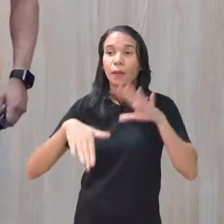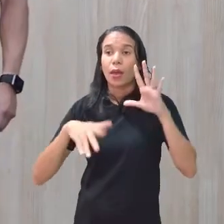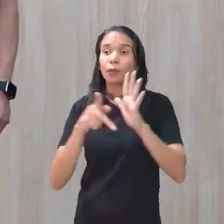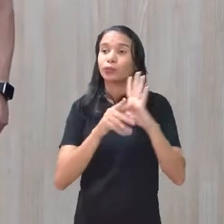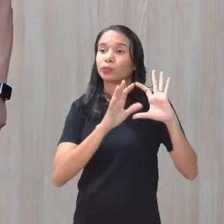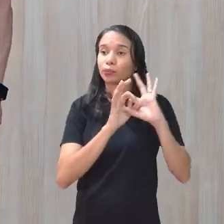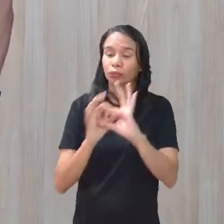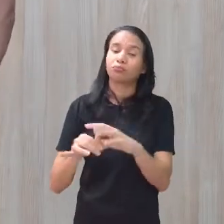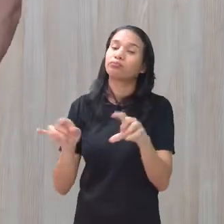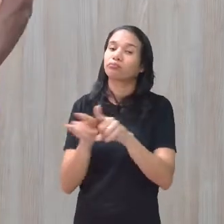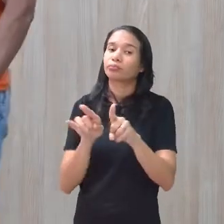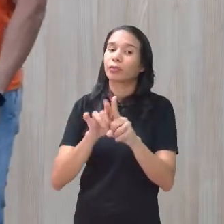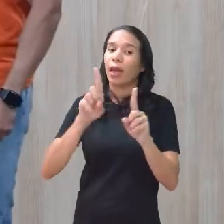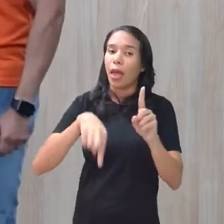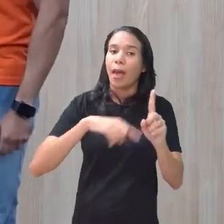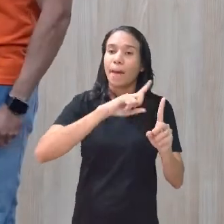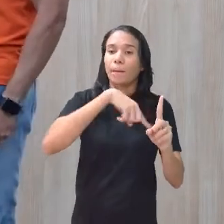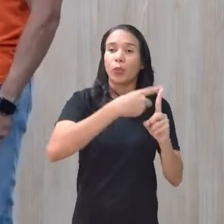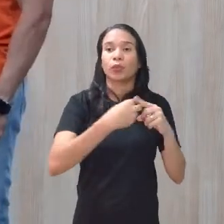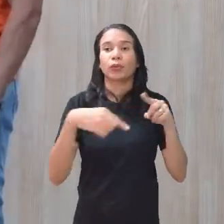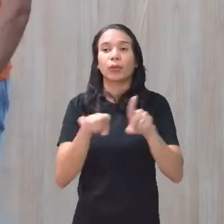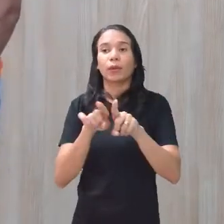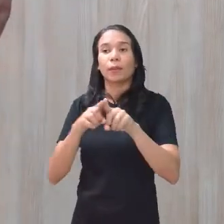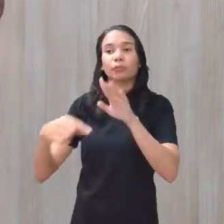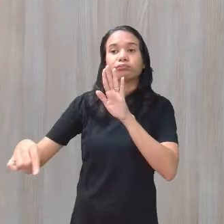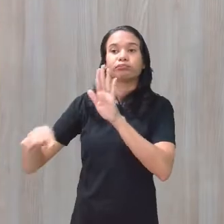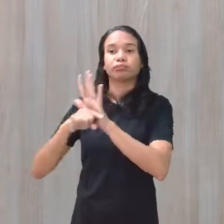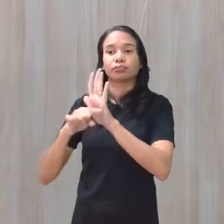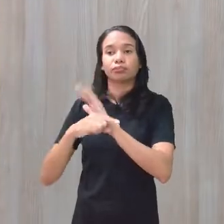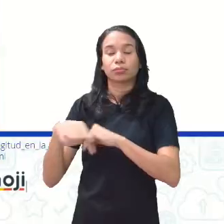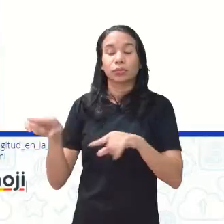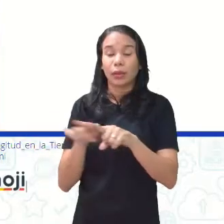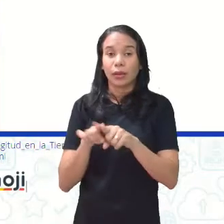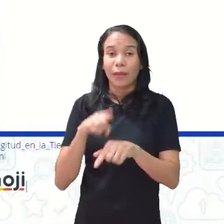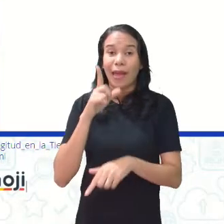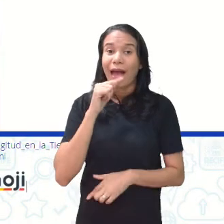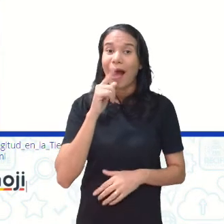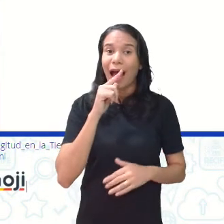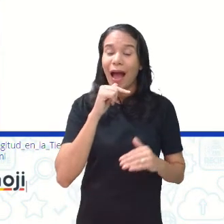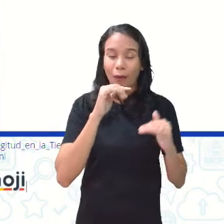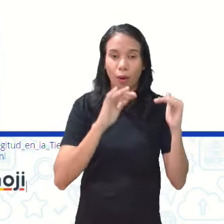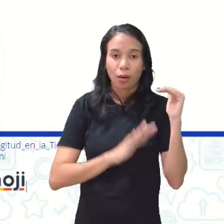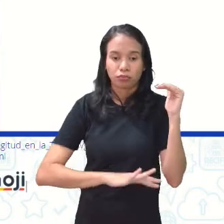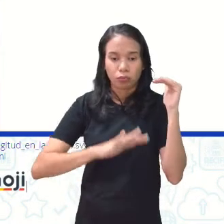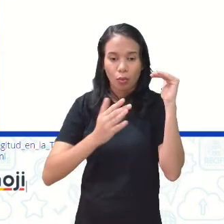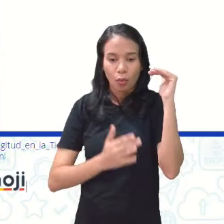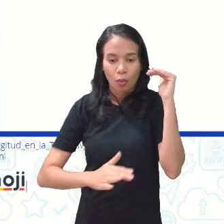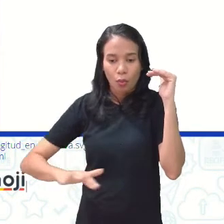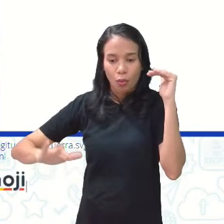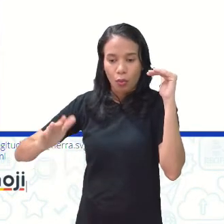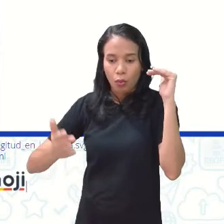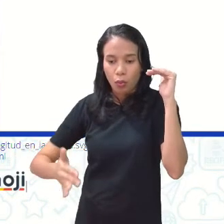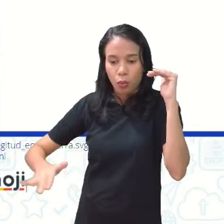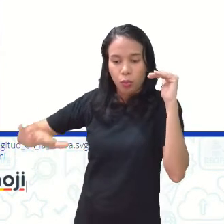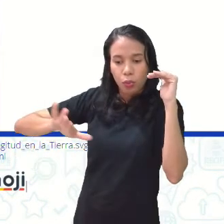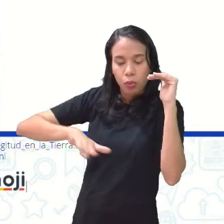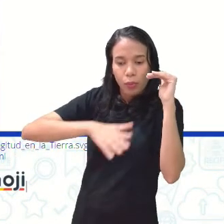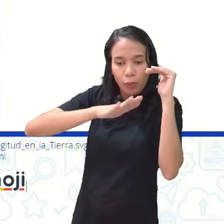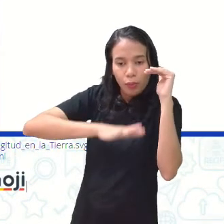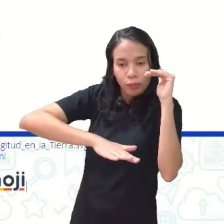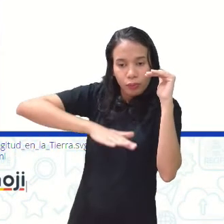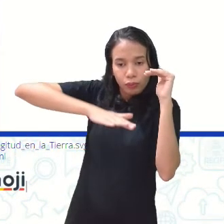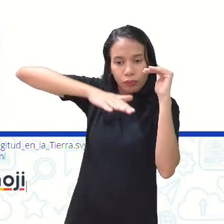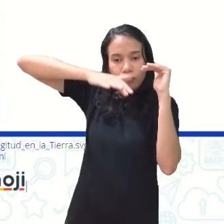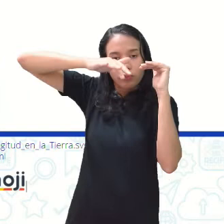também negativas. A gente tem a ideia também do nível do mar, certo? Você pode notar, por exemplo, que o